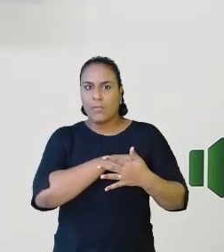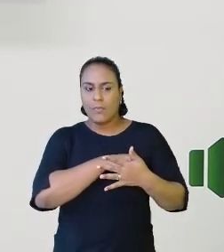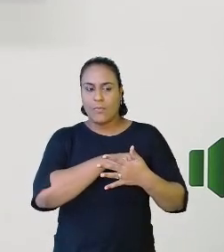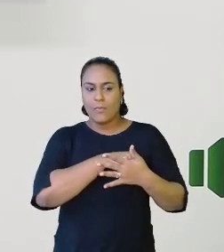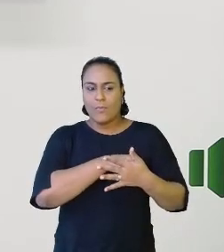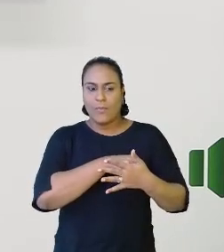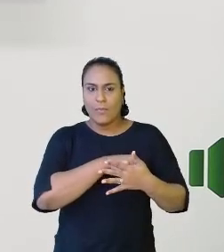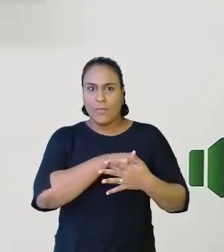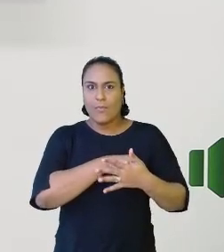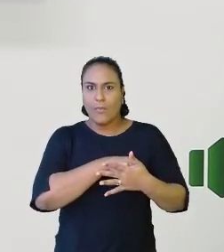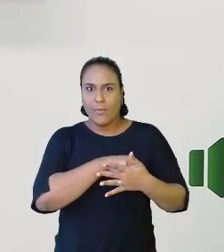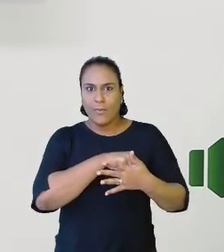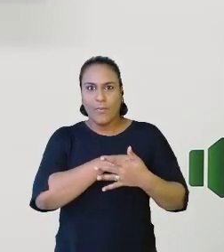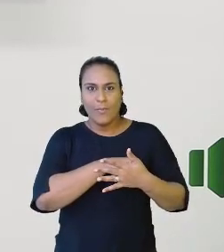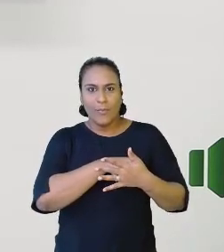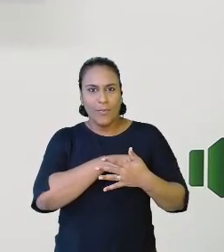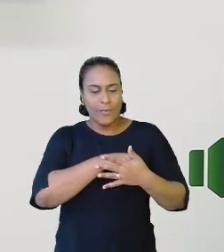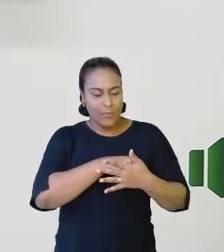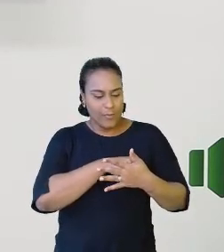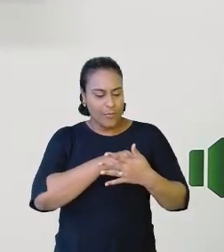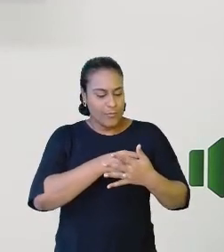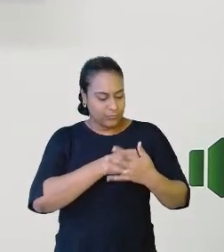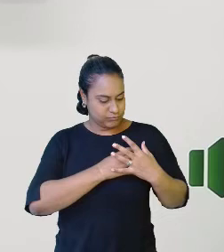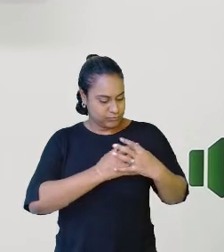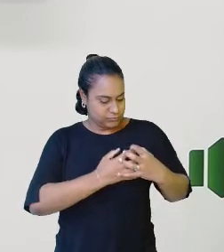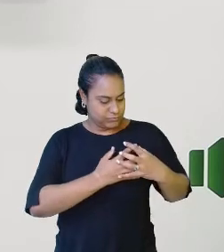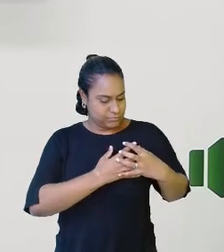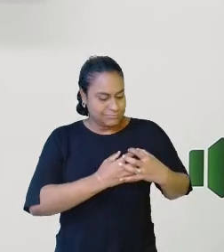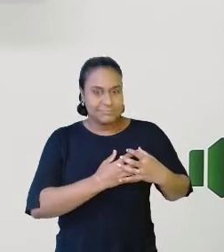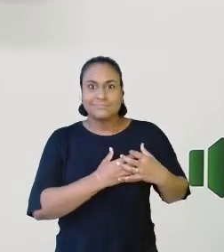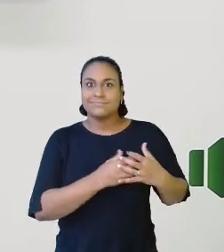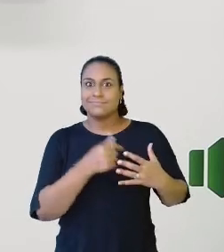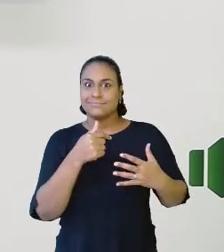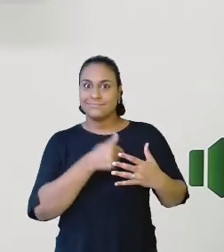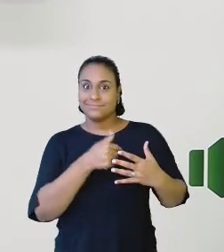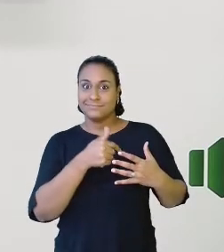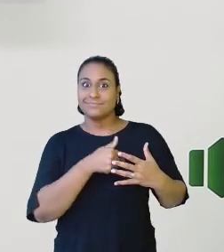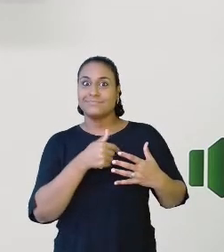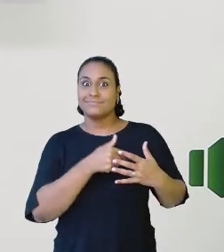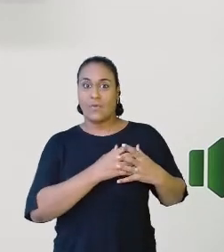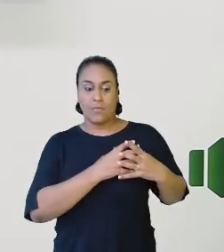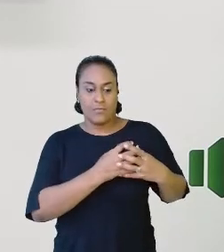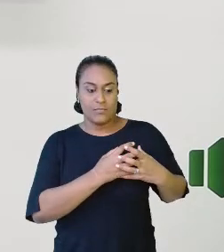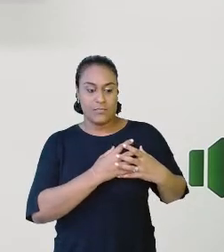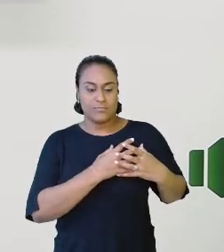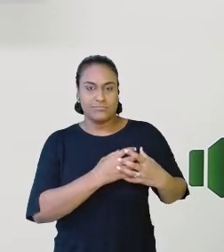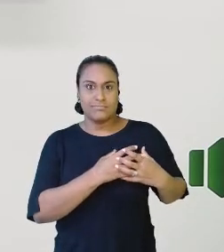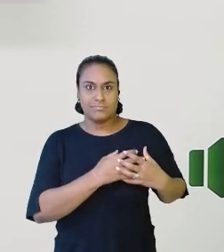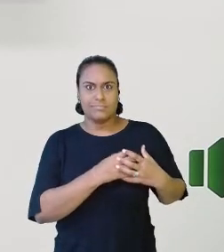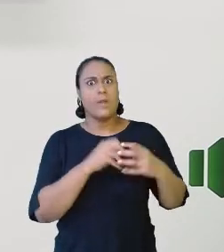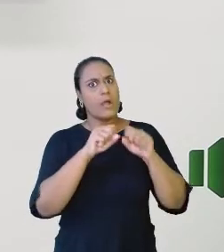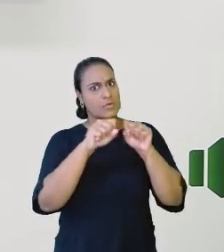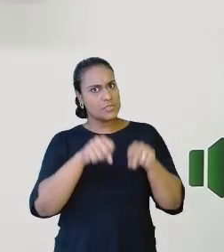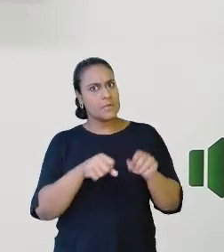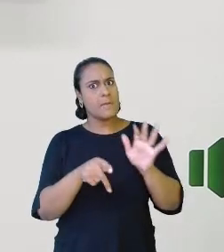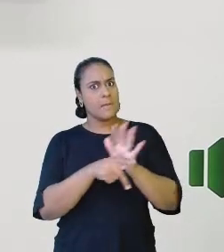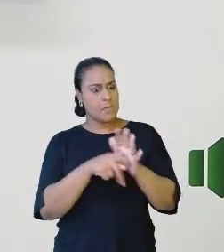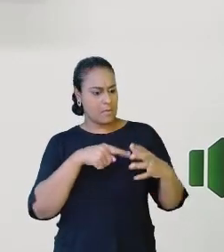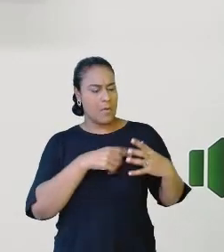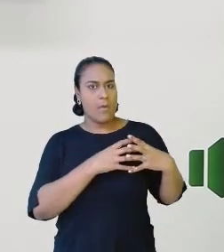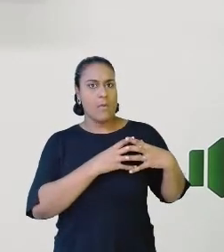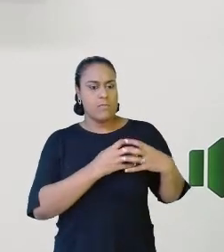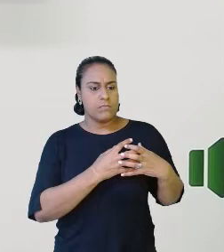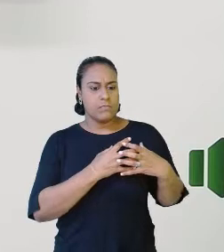pulsando. E esse sistema cardiovascular vai estar aí,